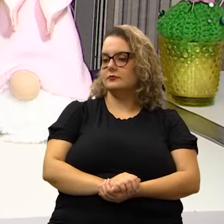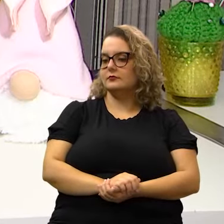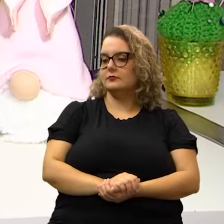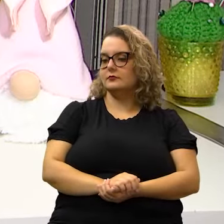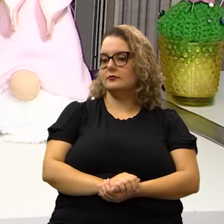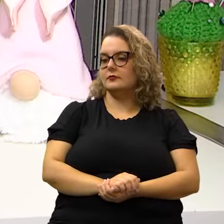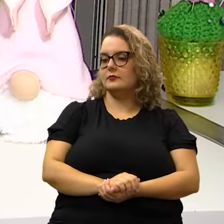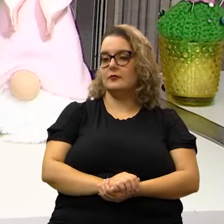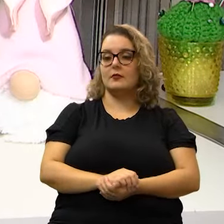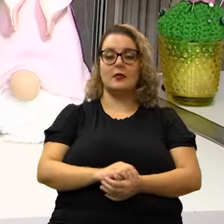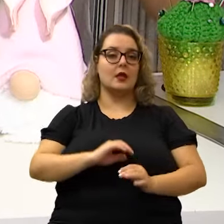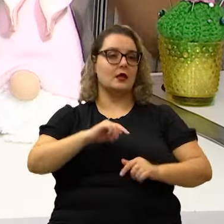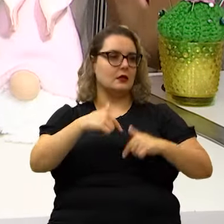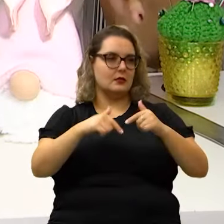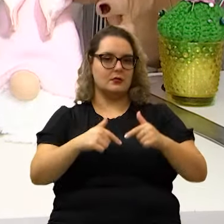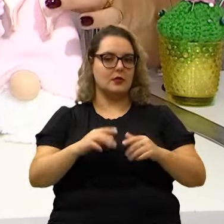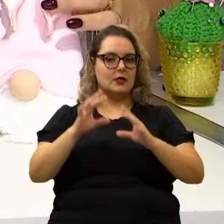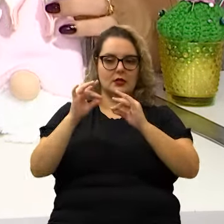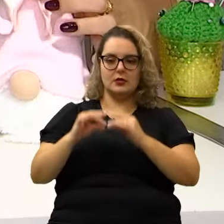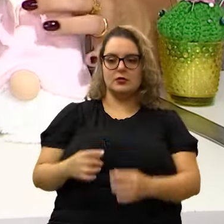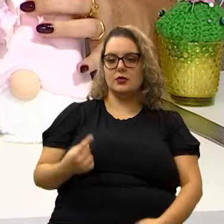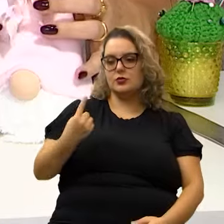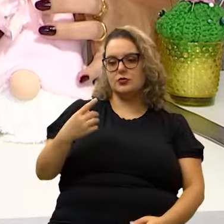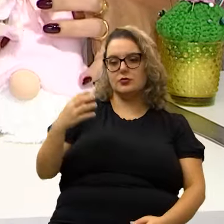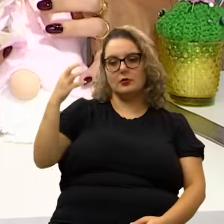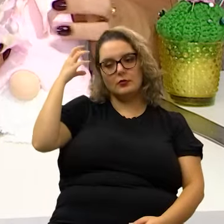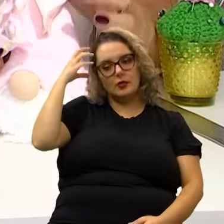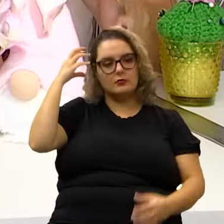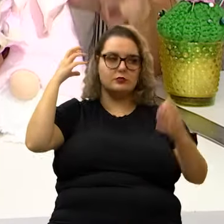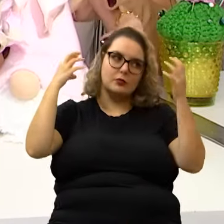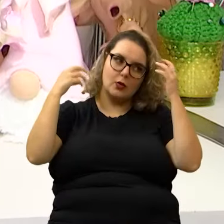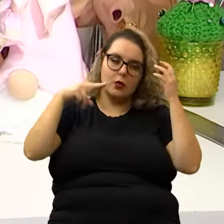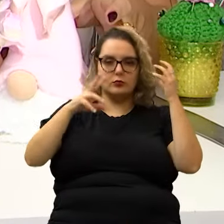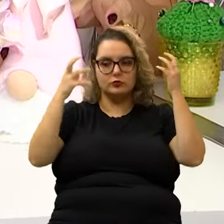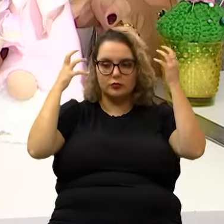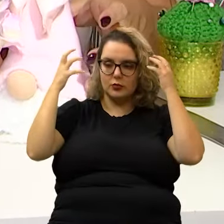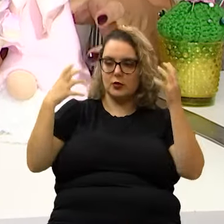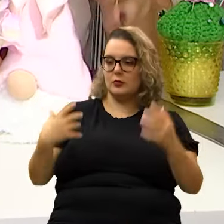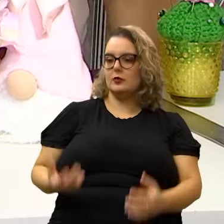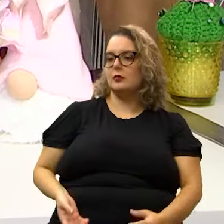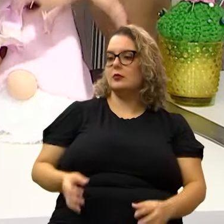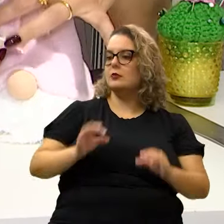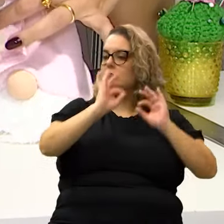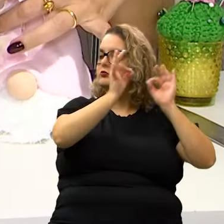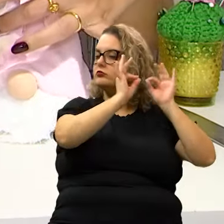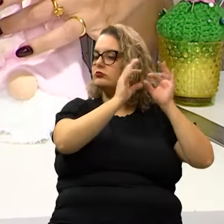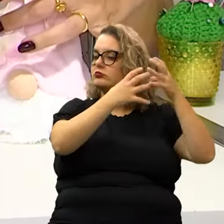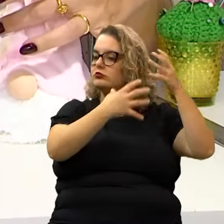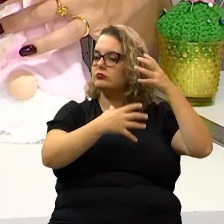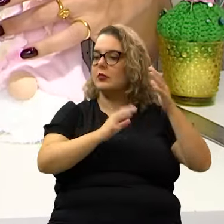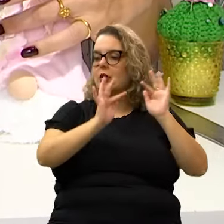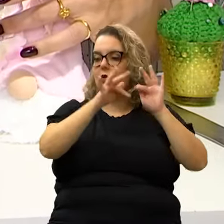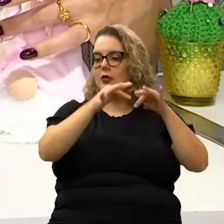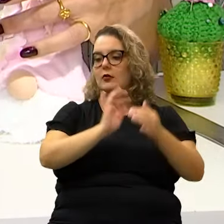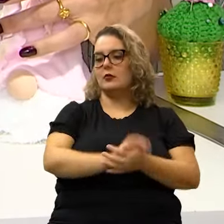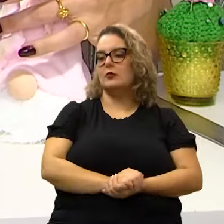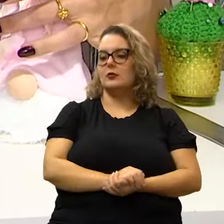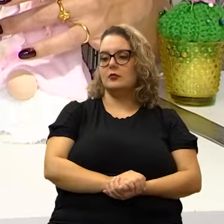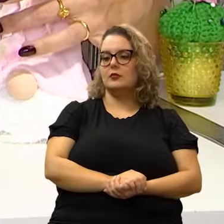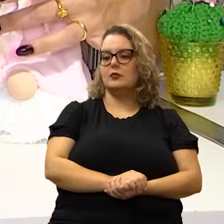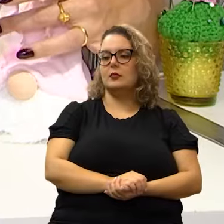trabalhar um detalhe, colocar só de um lado. Então aqui a gente pode fazer um acabamento de um lado só do coelhinho e finalizar com